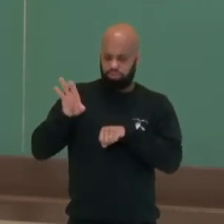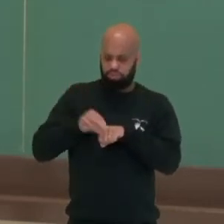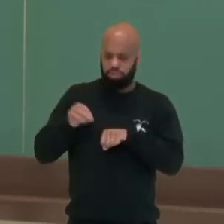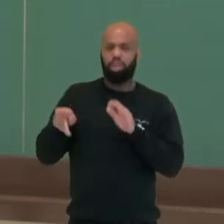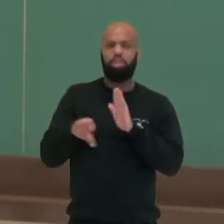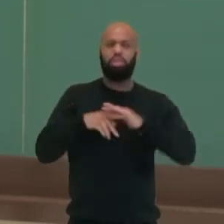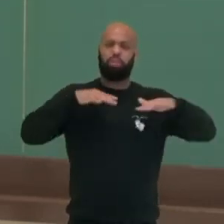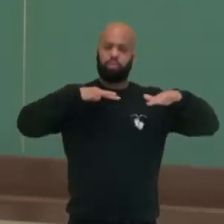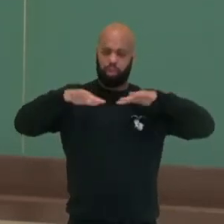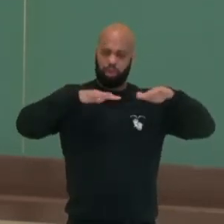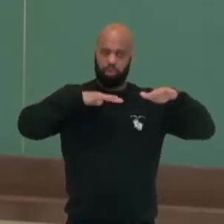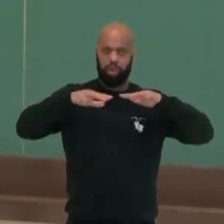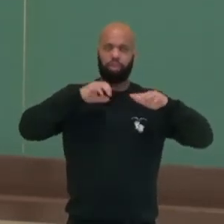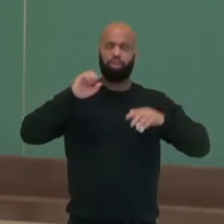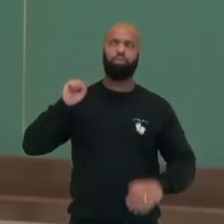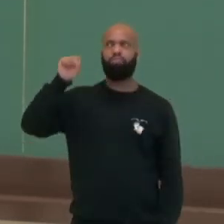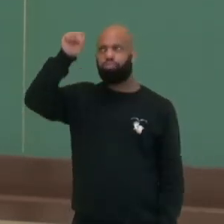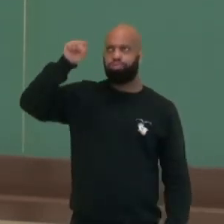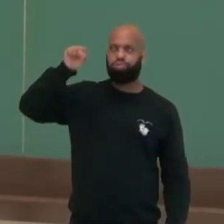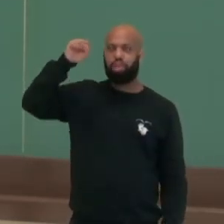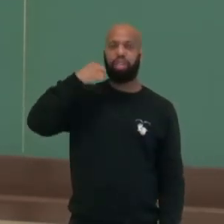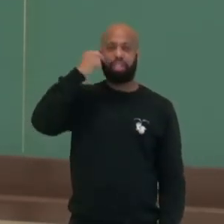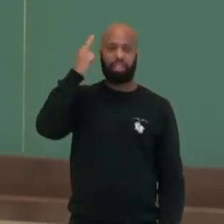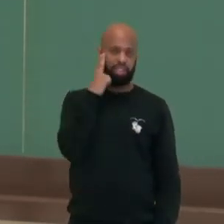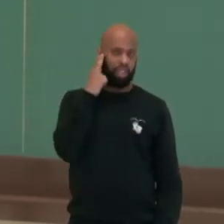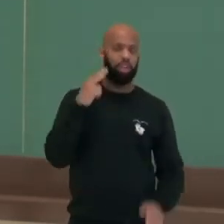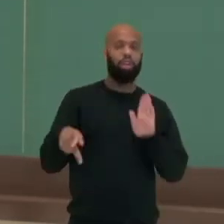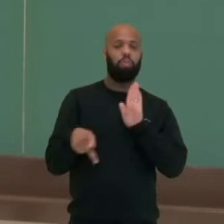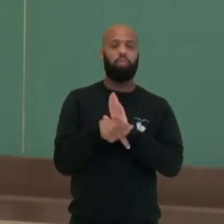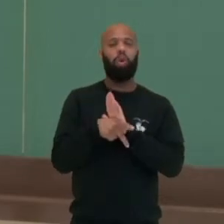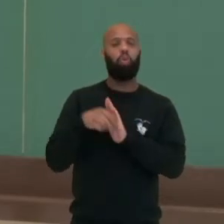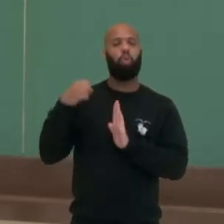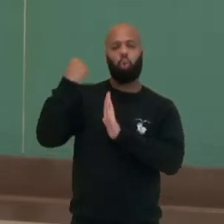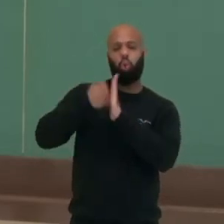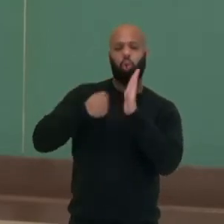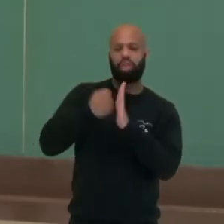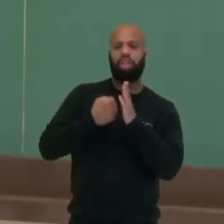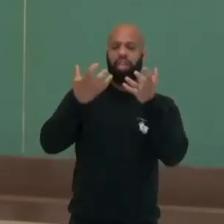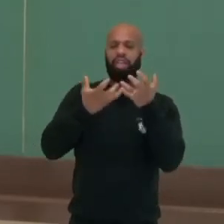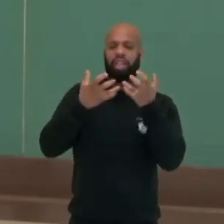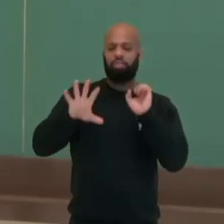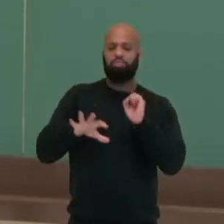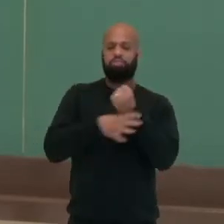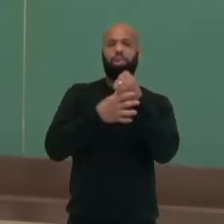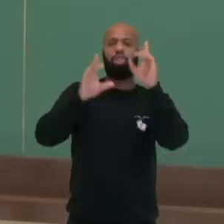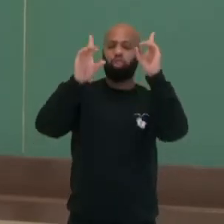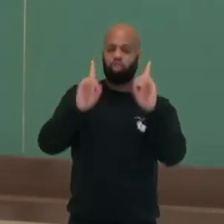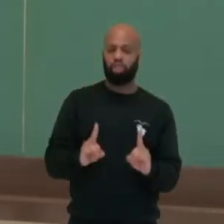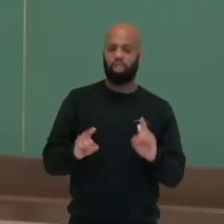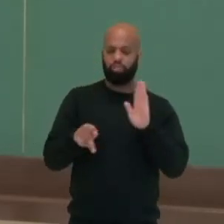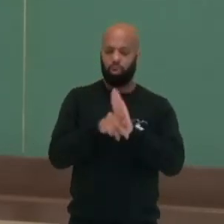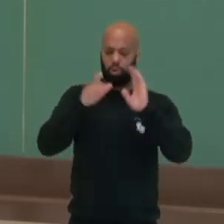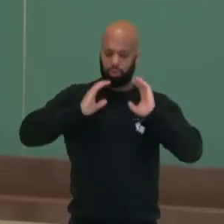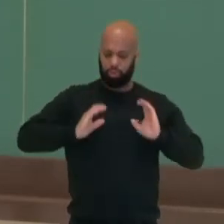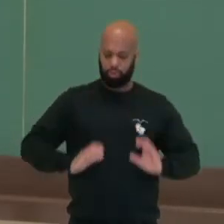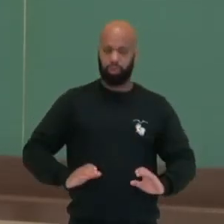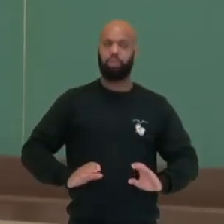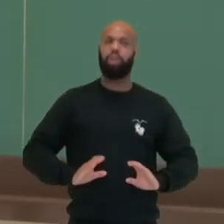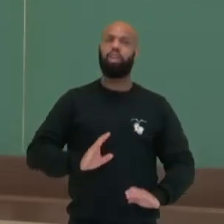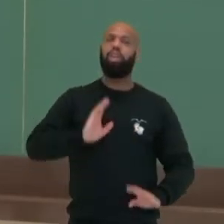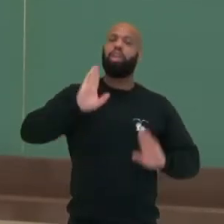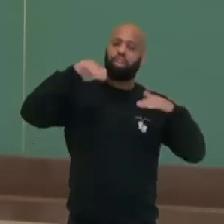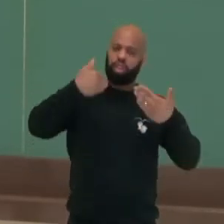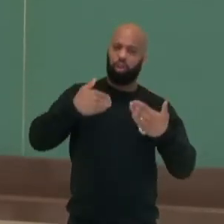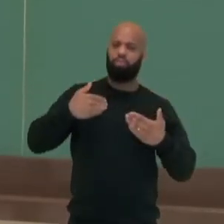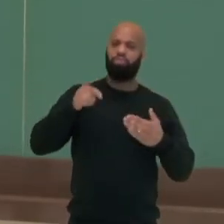dos movimentos negros por luta pela garantia dos seus direitos civis. E depois